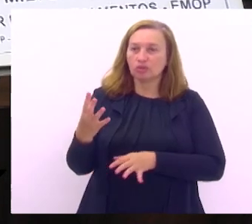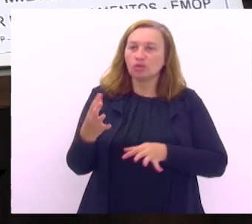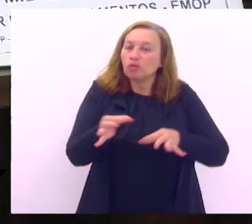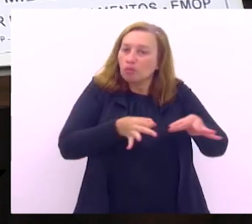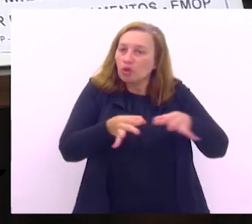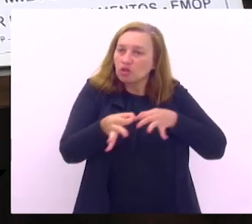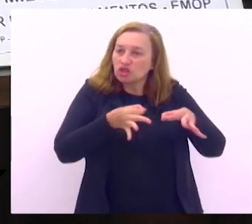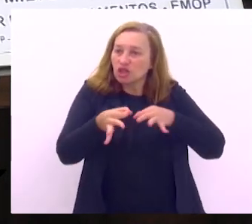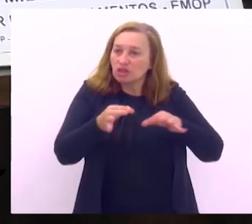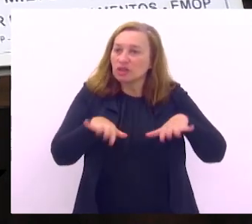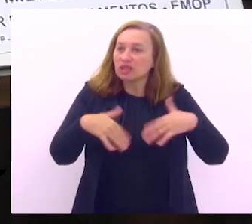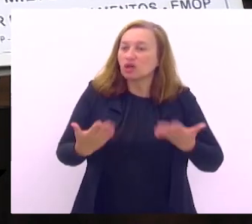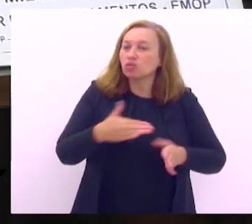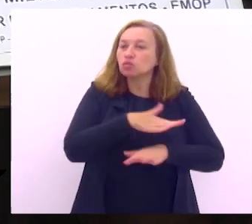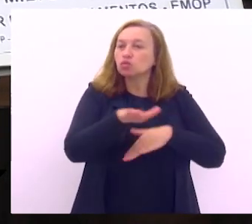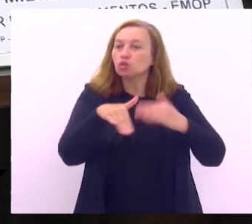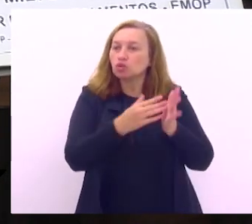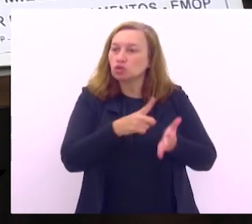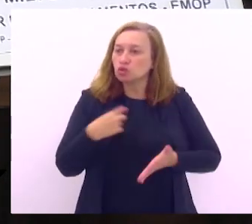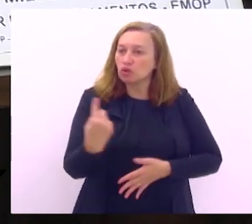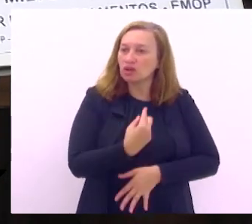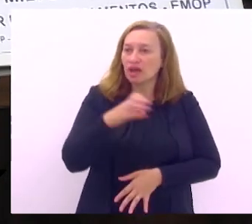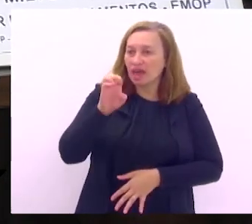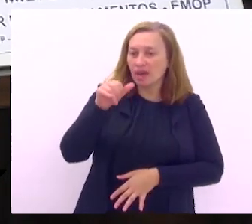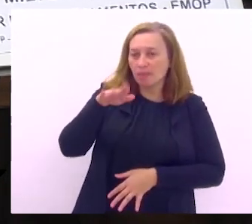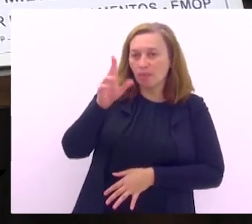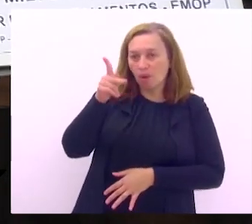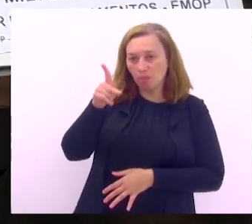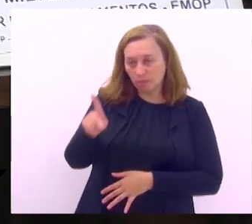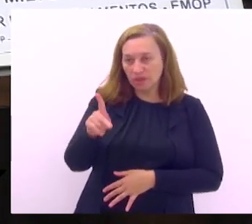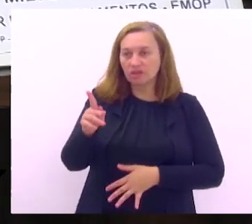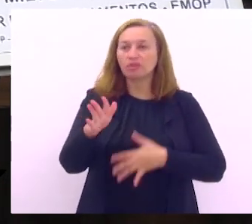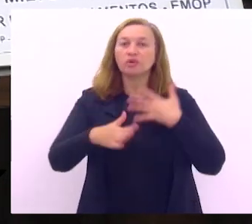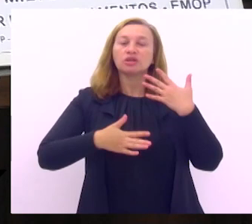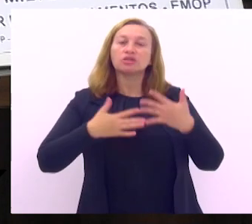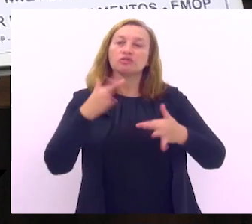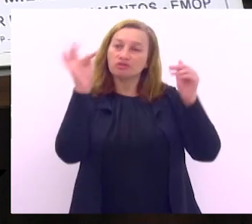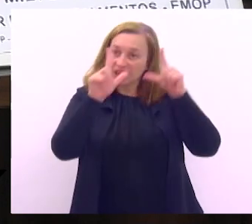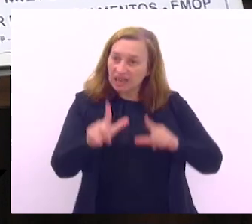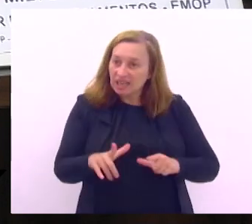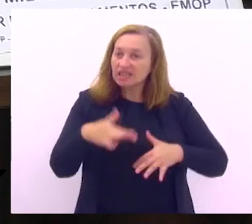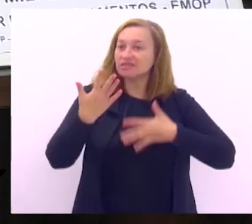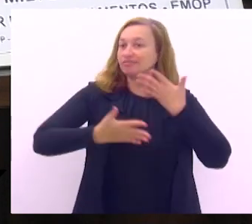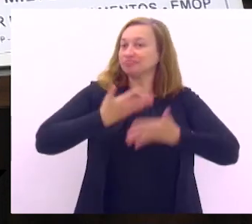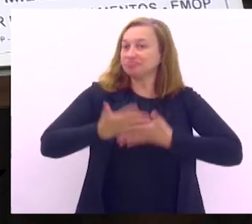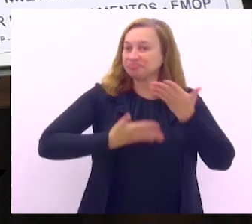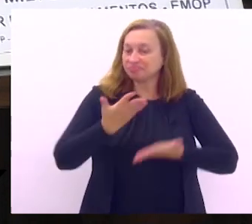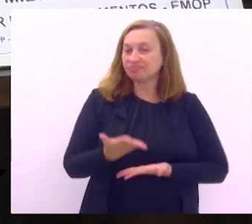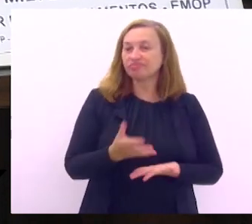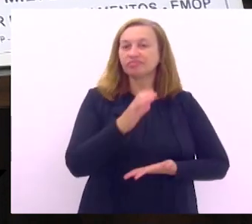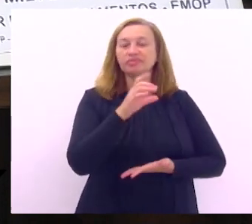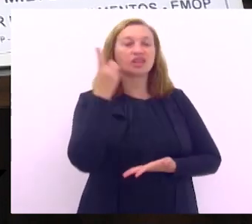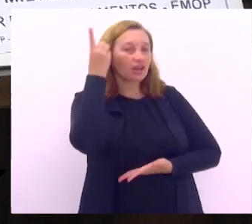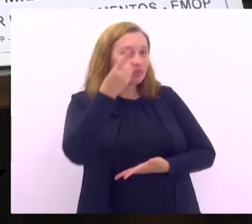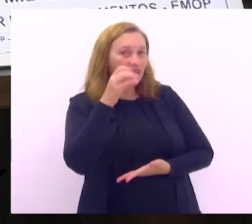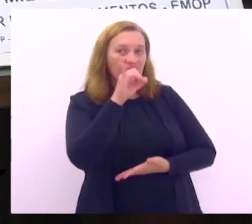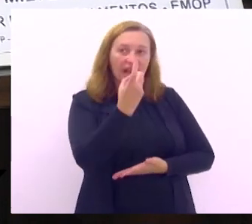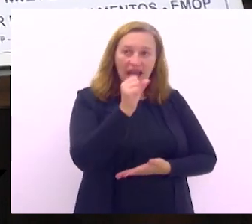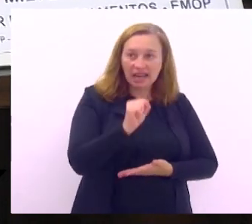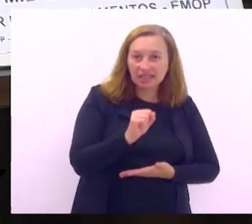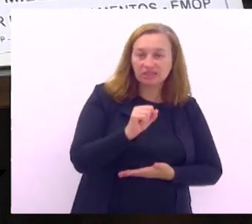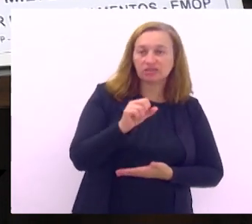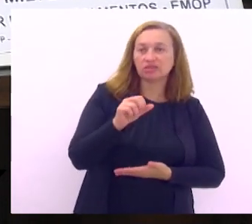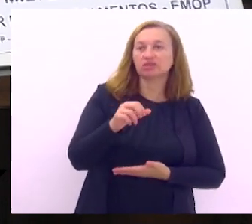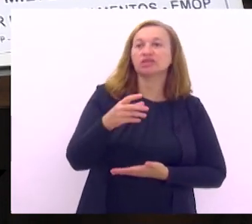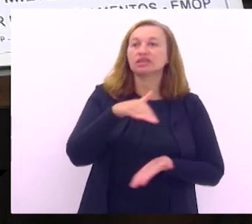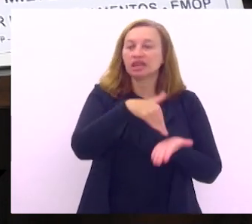da EMOP estamos muito entusiasmados, deputado Carlinhos, secretário e o secretário Rafael, que